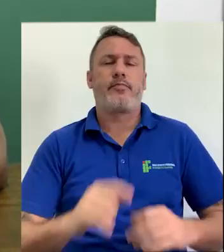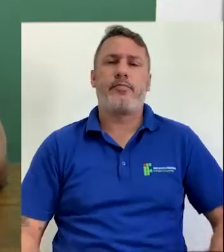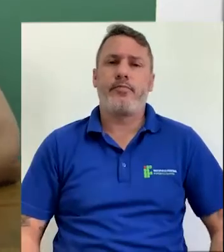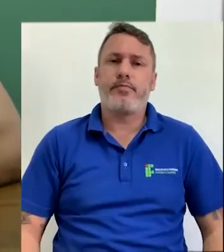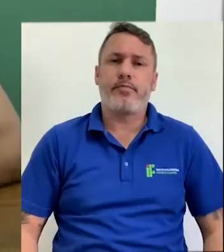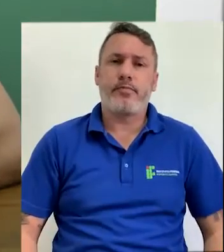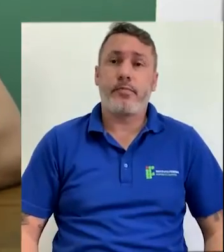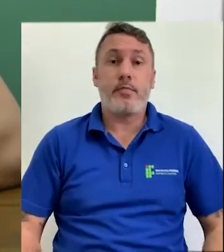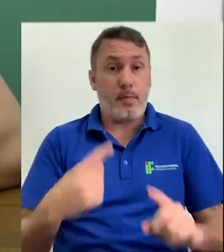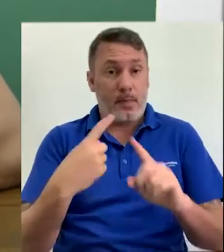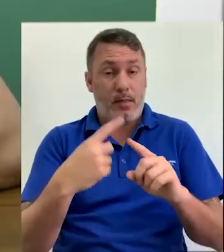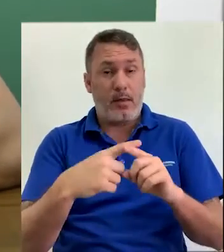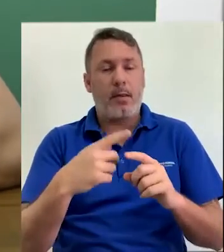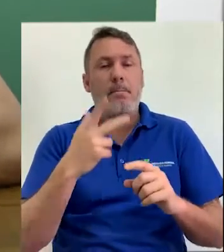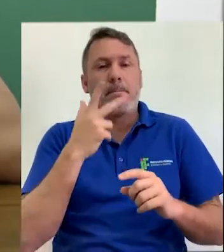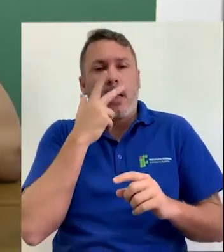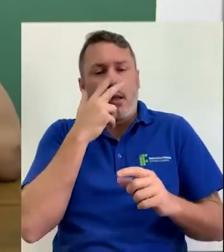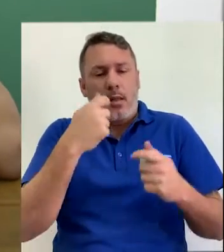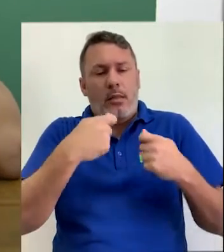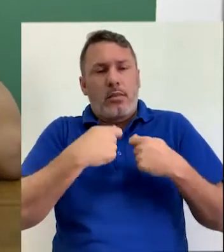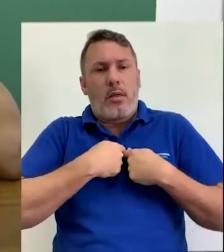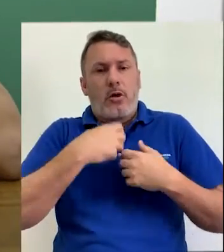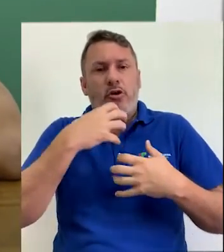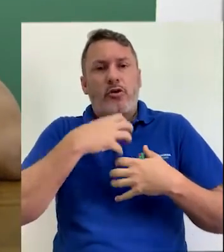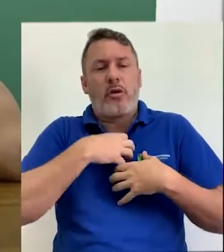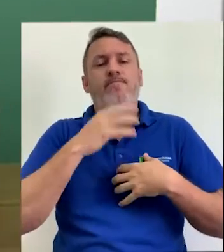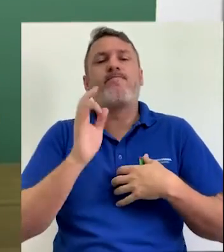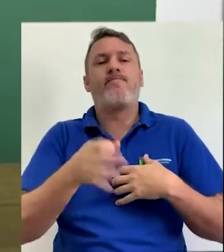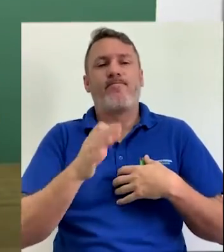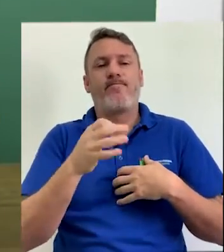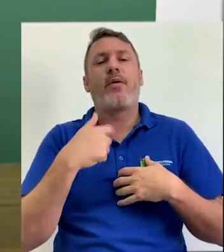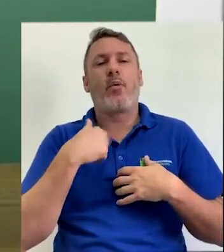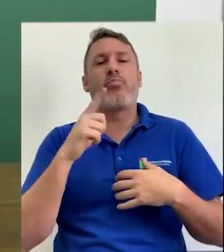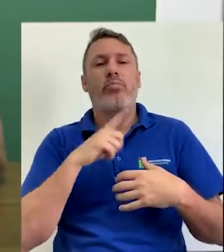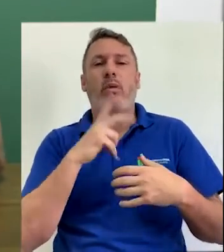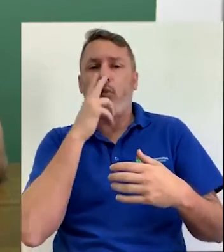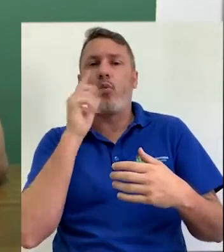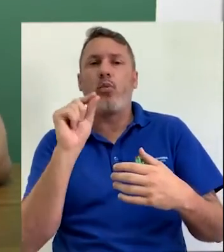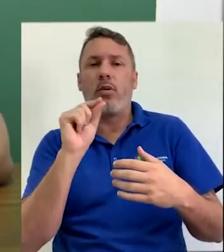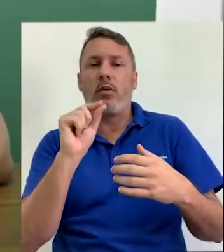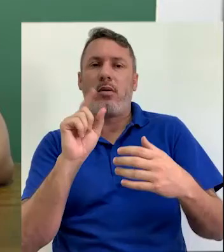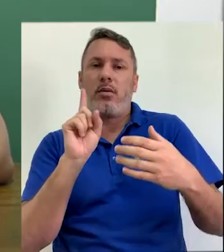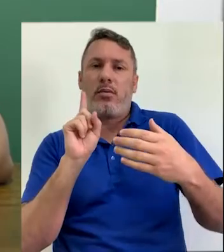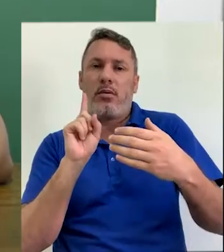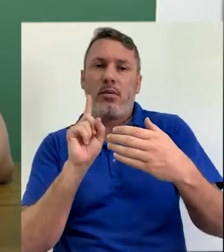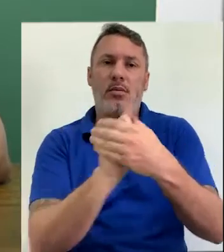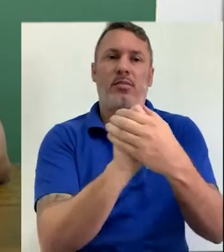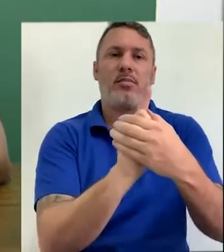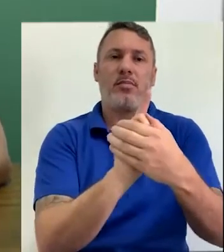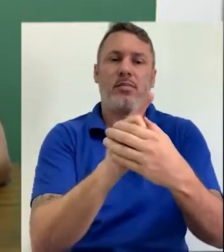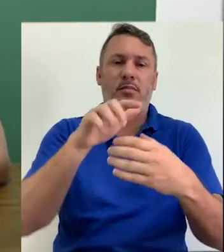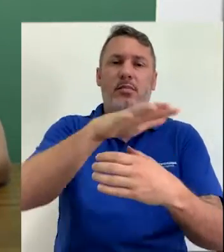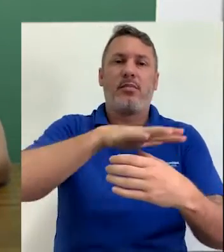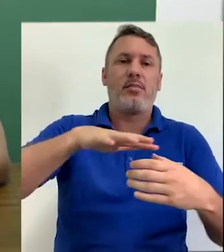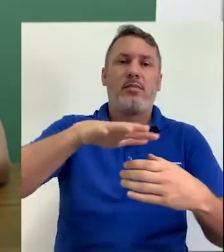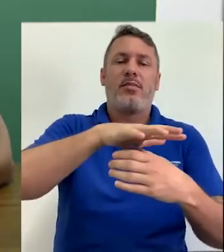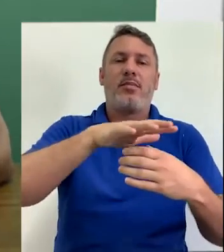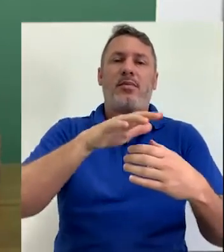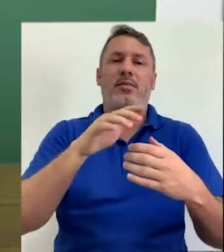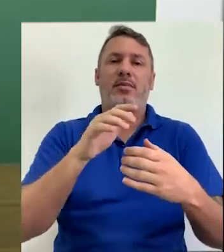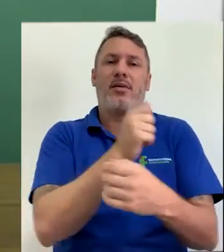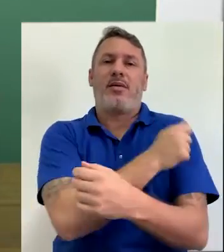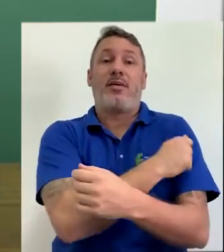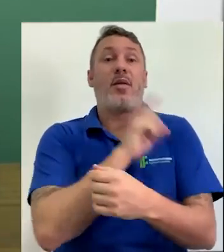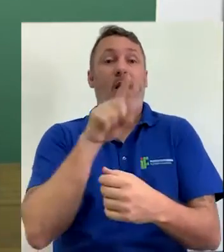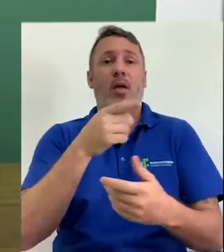Eu desperto uma sensação que eu faço parte daquele ambiente, que eu faço parte daquela rede colaborativa.